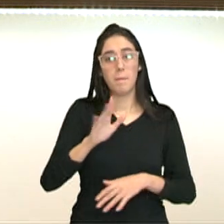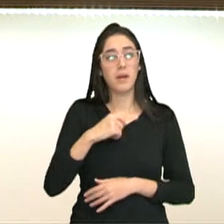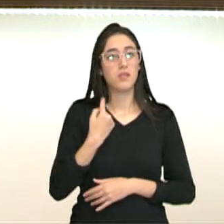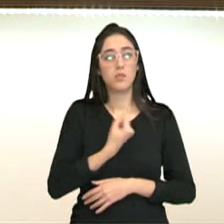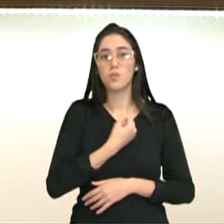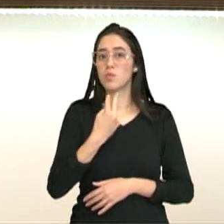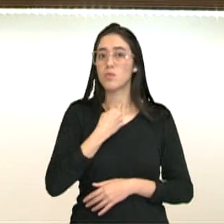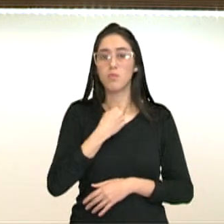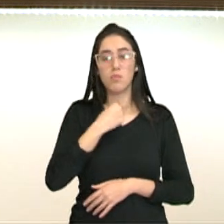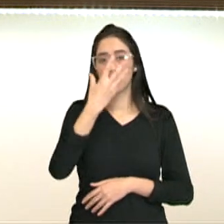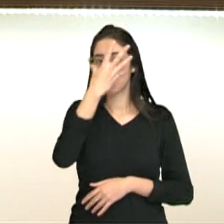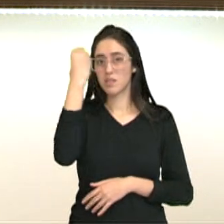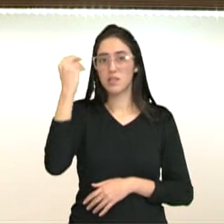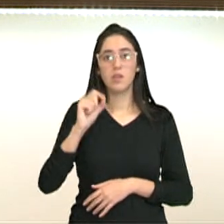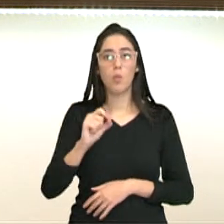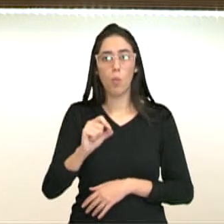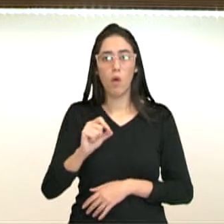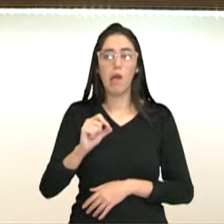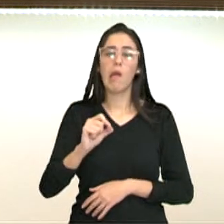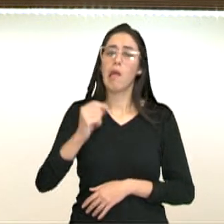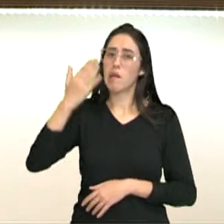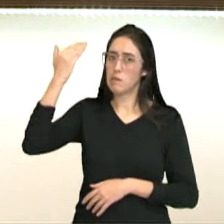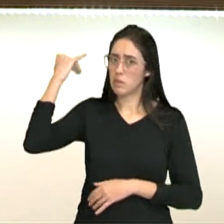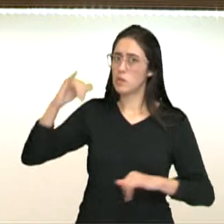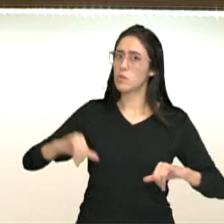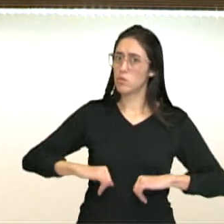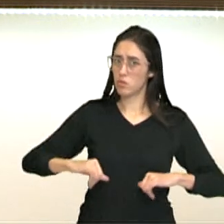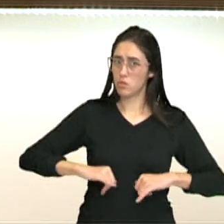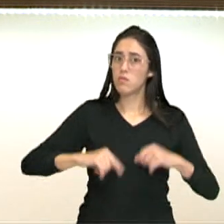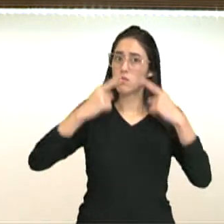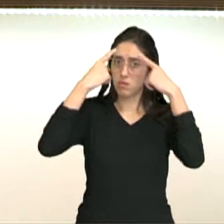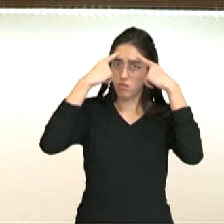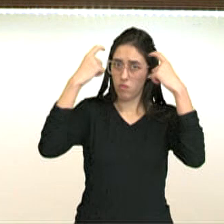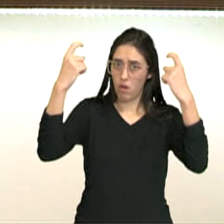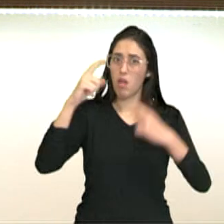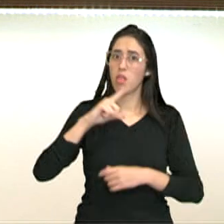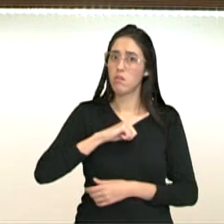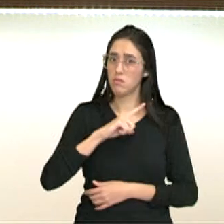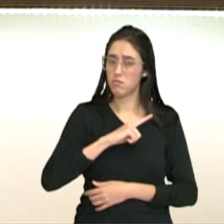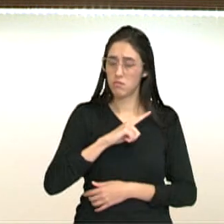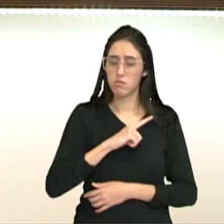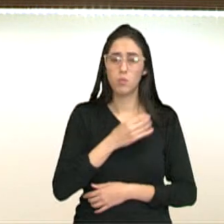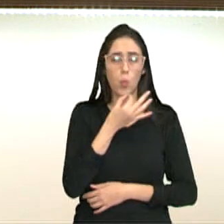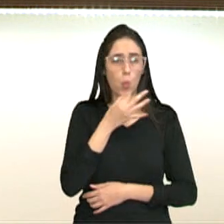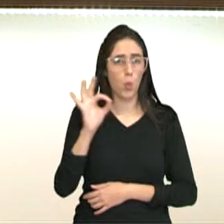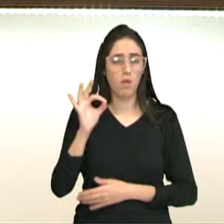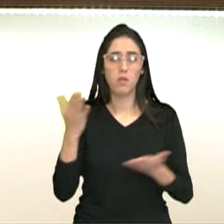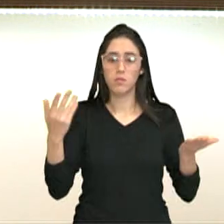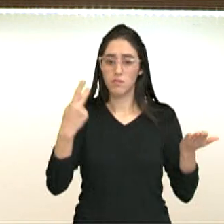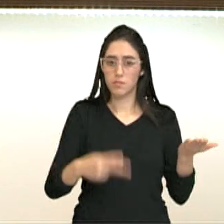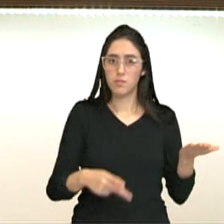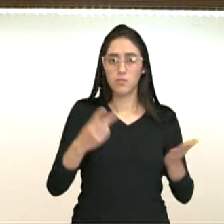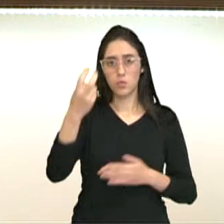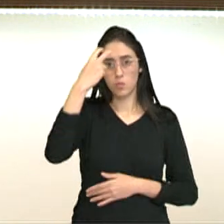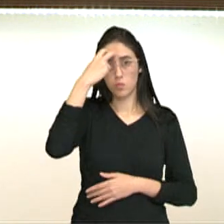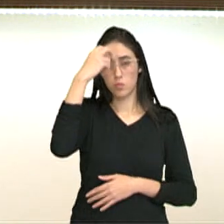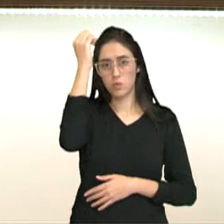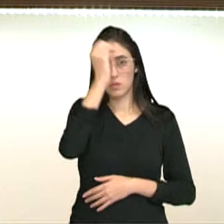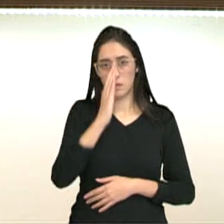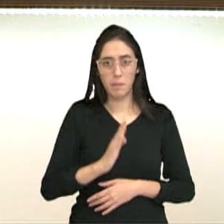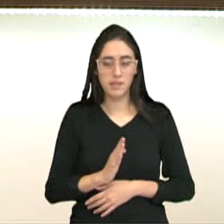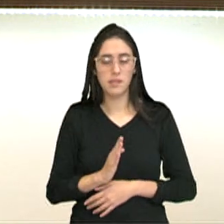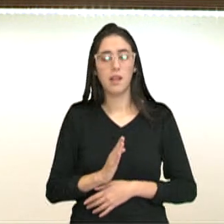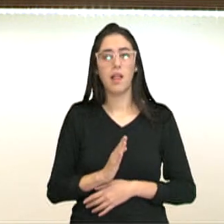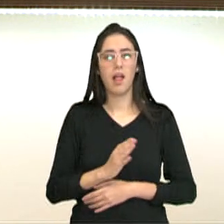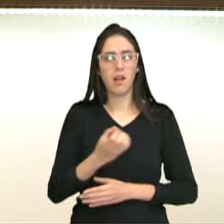que ele foi feito através de um processo violento. Então, se a gente tem um resultado de uma cultura brasileira que se formou, a gente